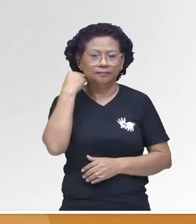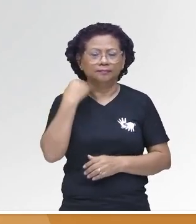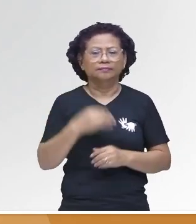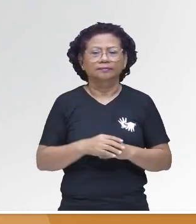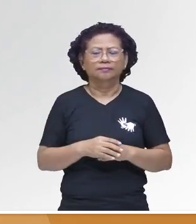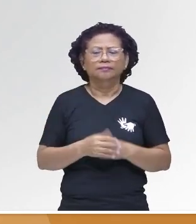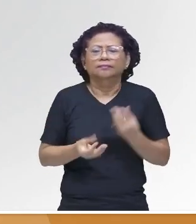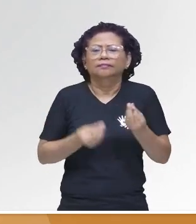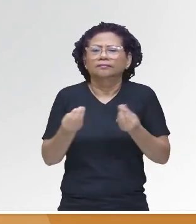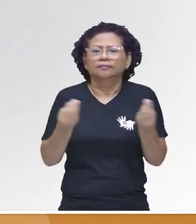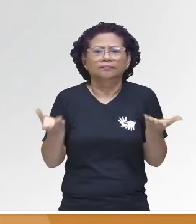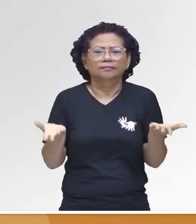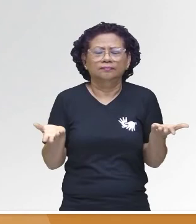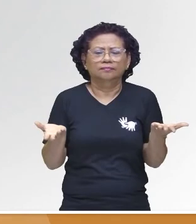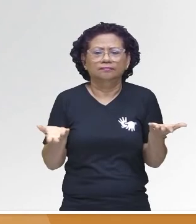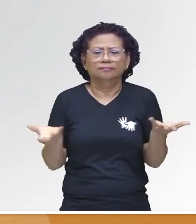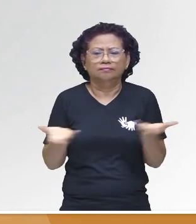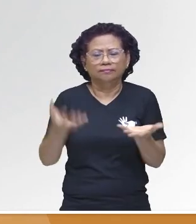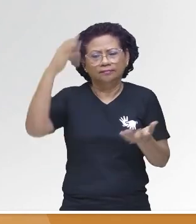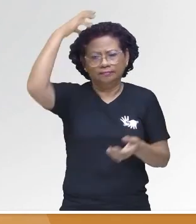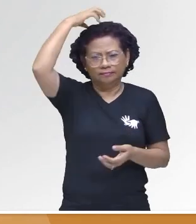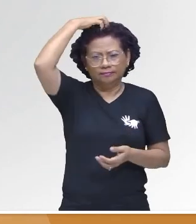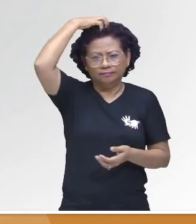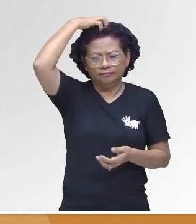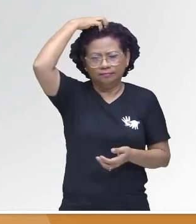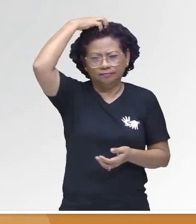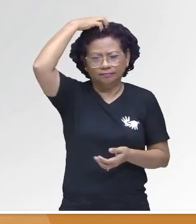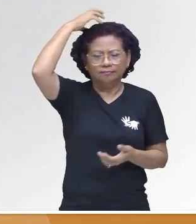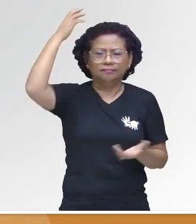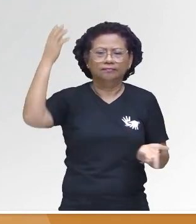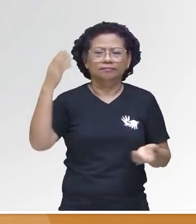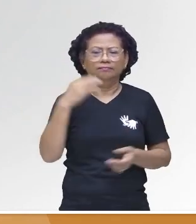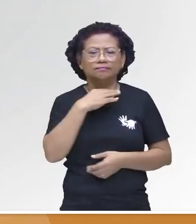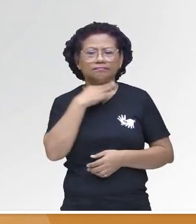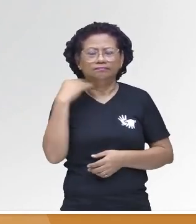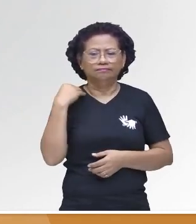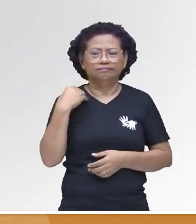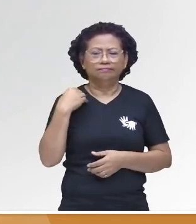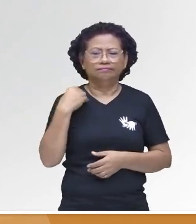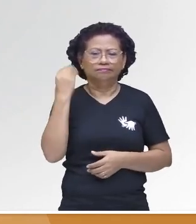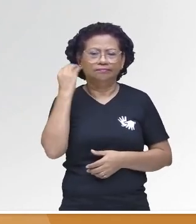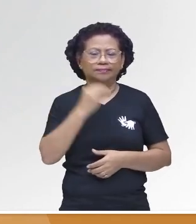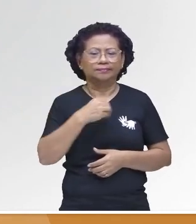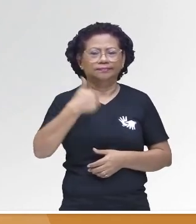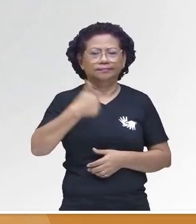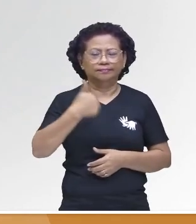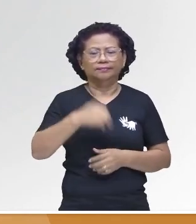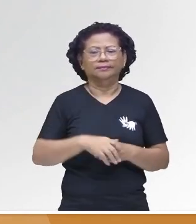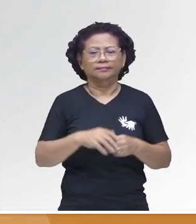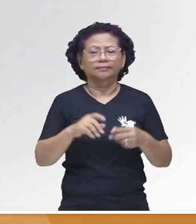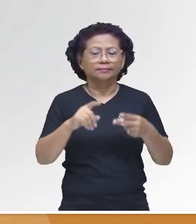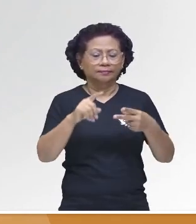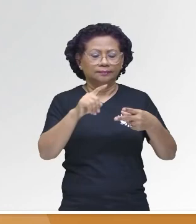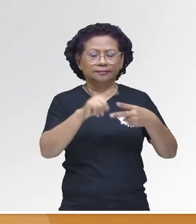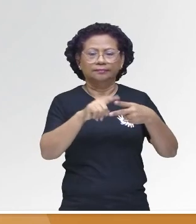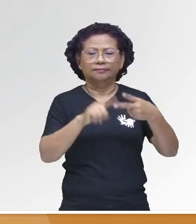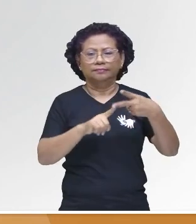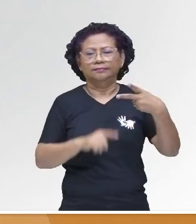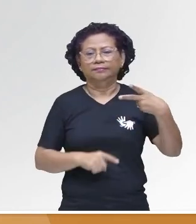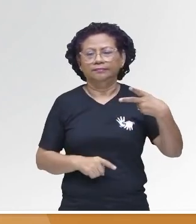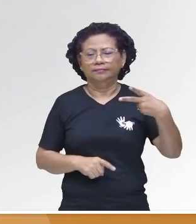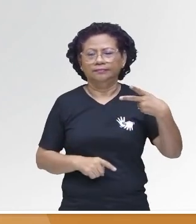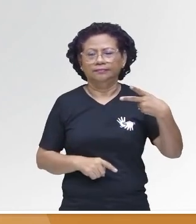morreu, não tem mais sentido querer restaurar ele no poder. Então, os 2 partidos que ficaram se tornaram o Partido Conservador e o